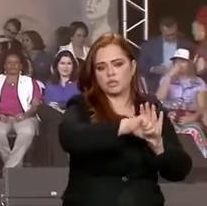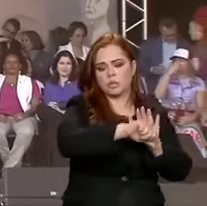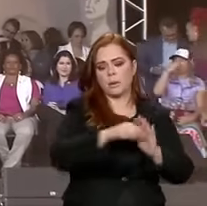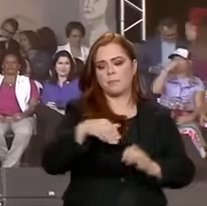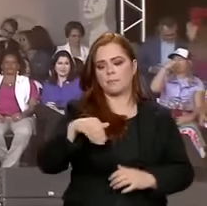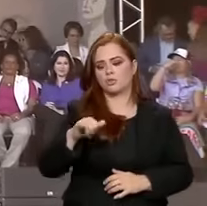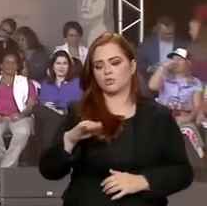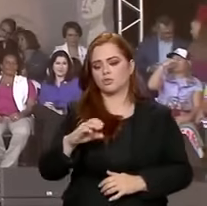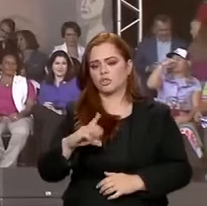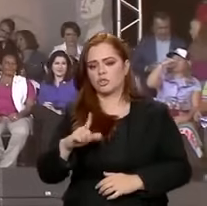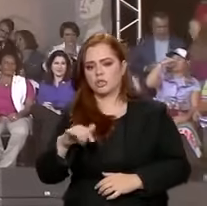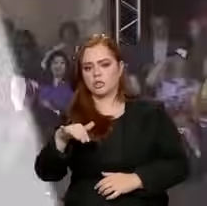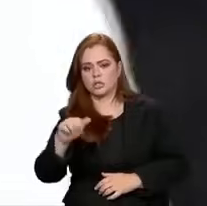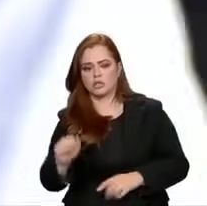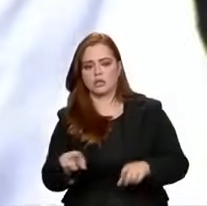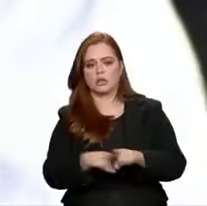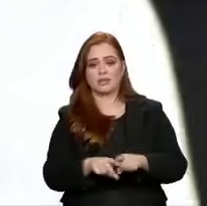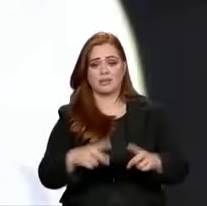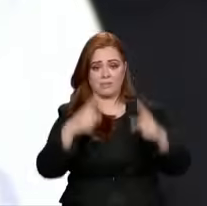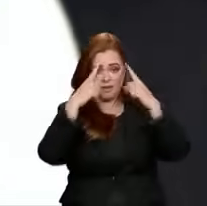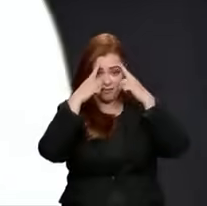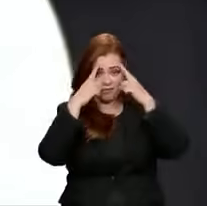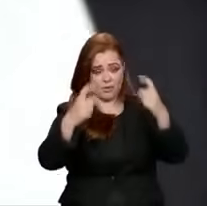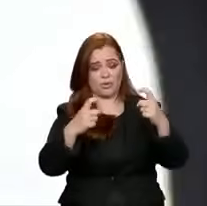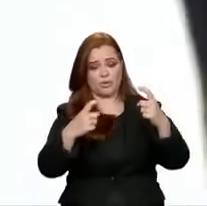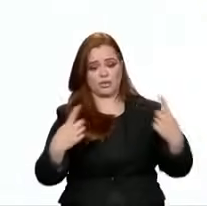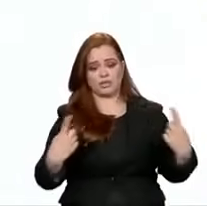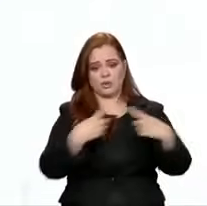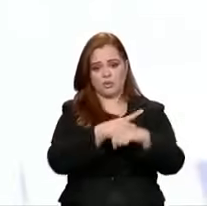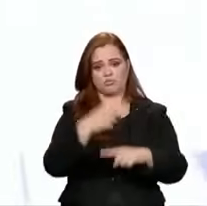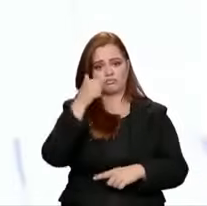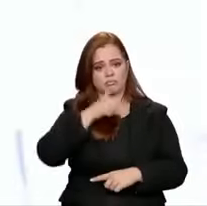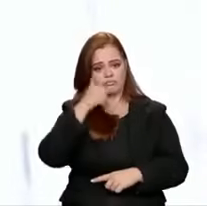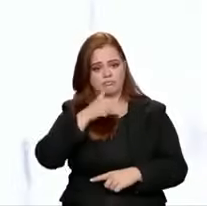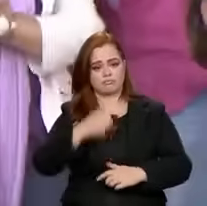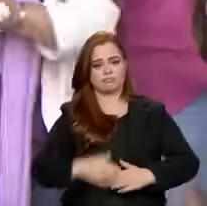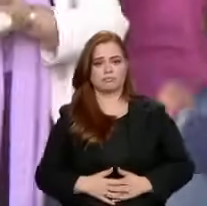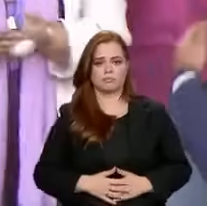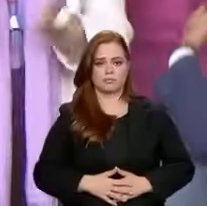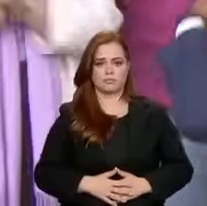misoginia e violência de gênero contra as mulheres